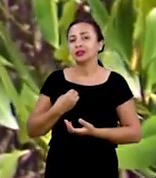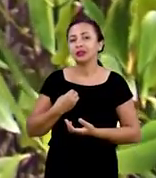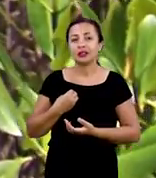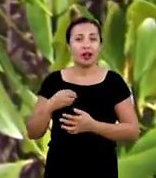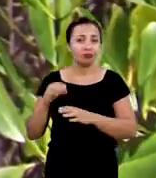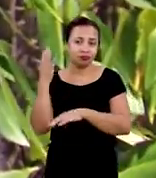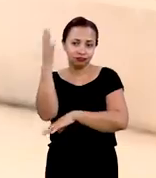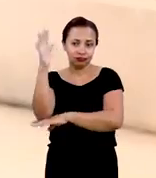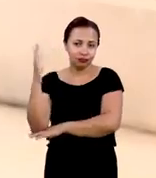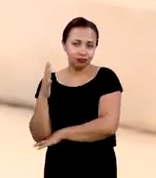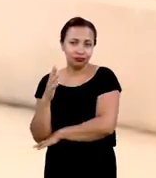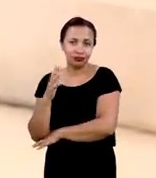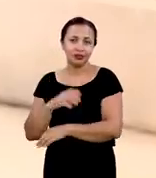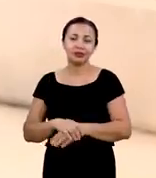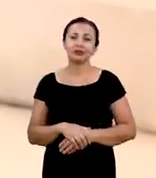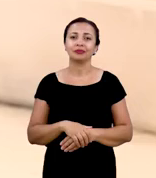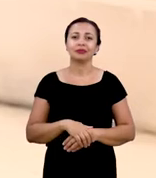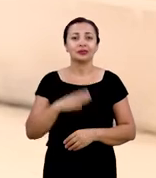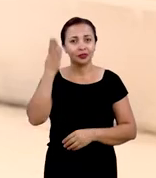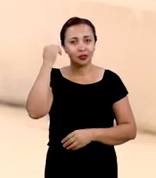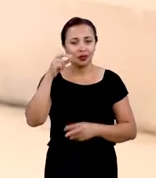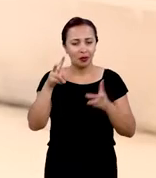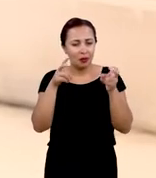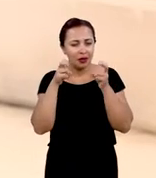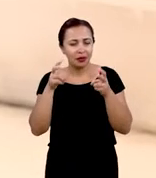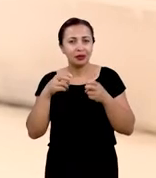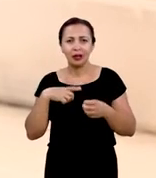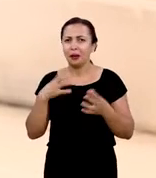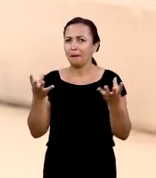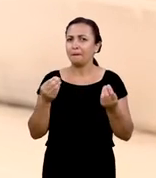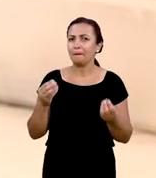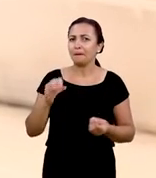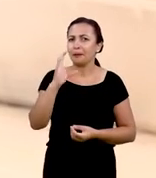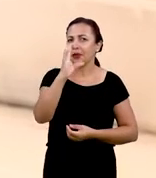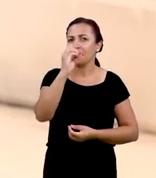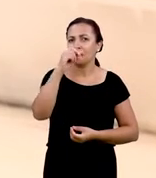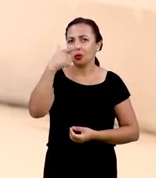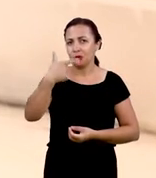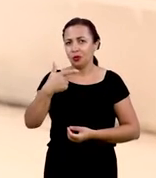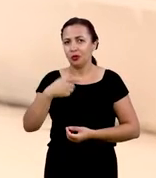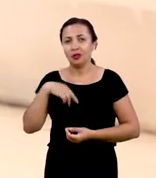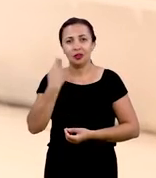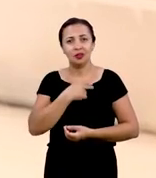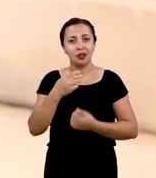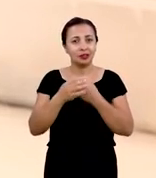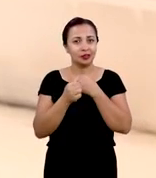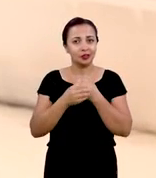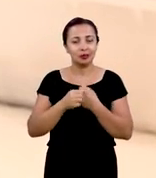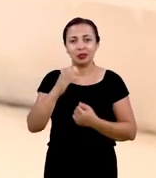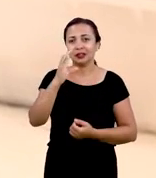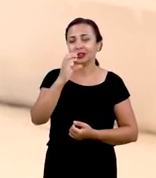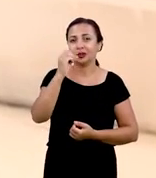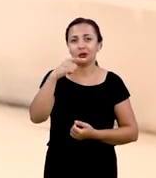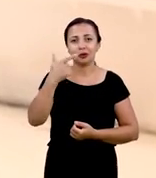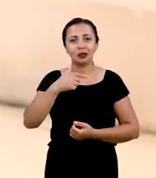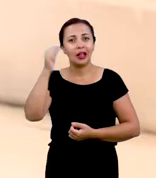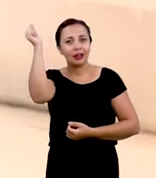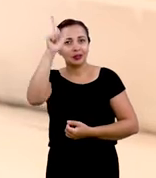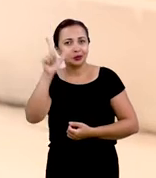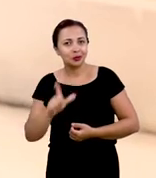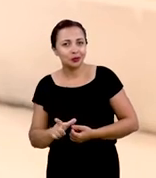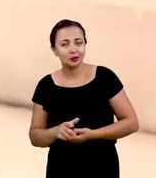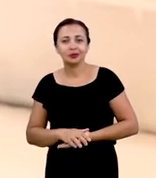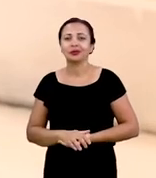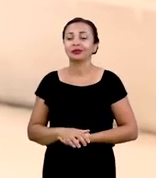vegetação do manguezal. A gente consegue ver que essa região tem muito carbono no manguezal, que a gente chama de carbono azul. E a gente